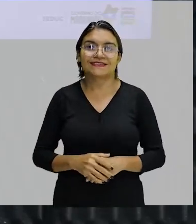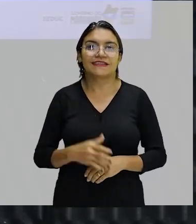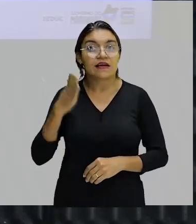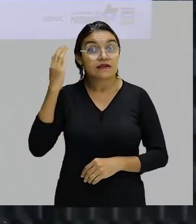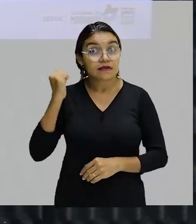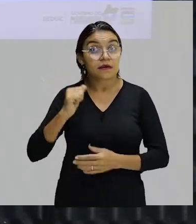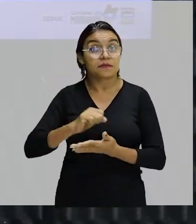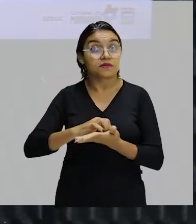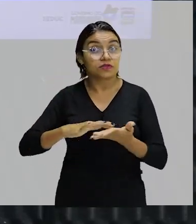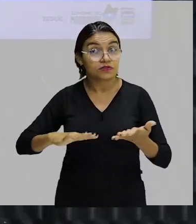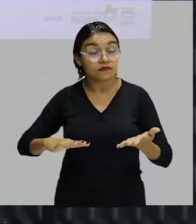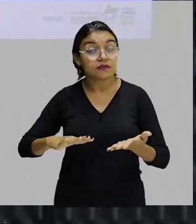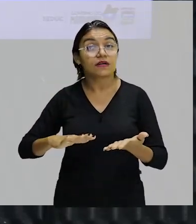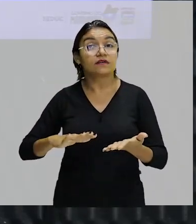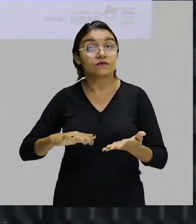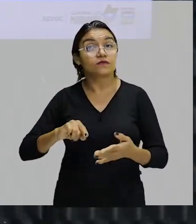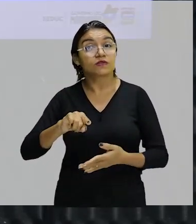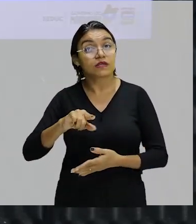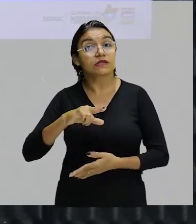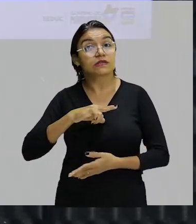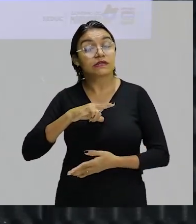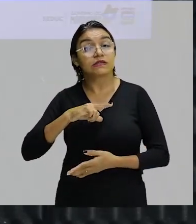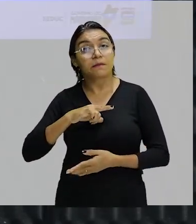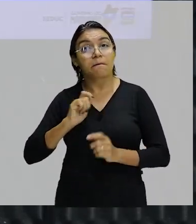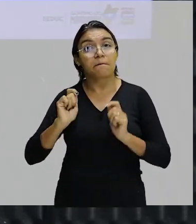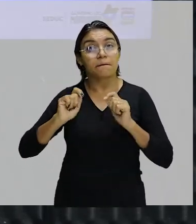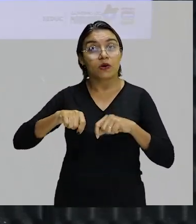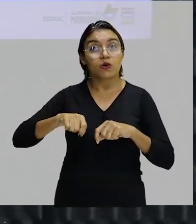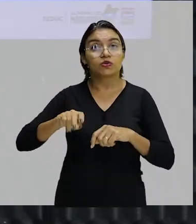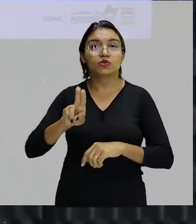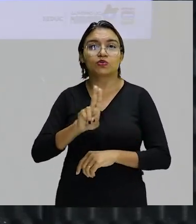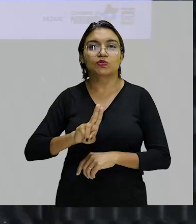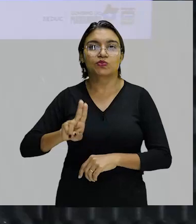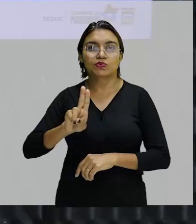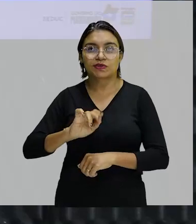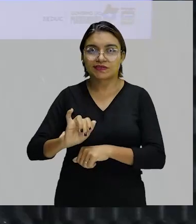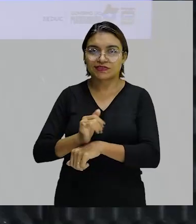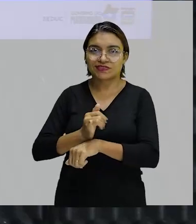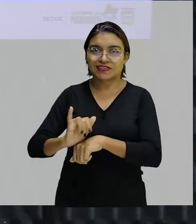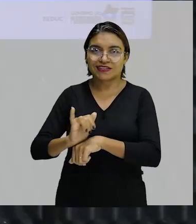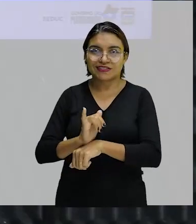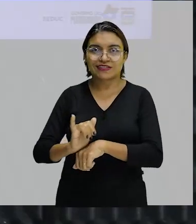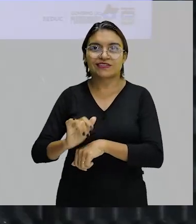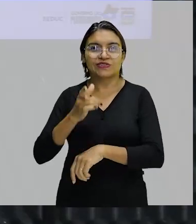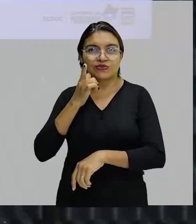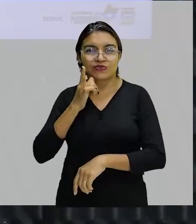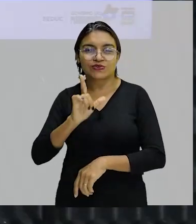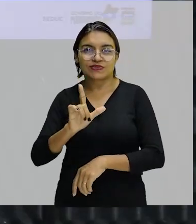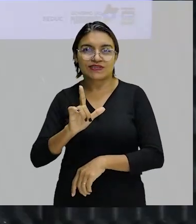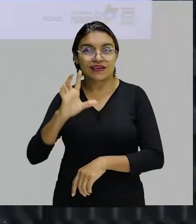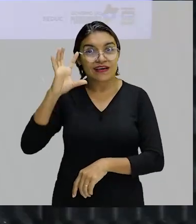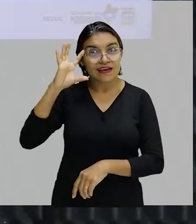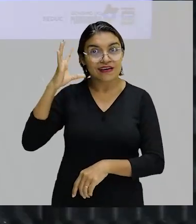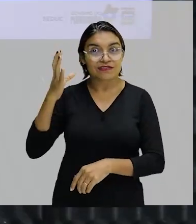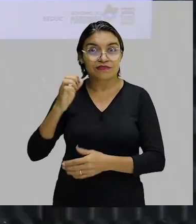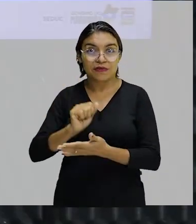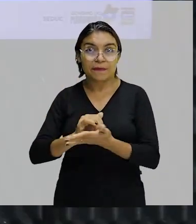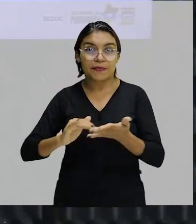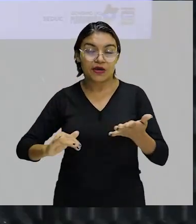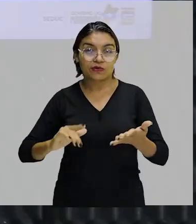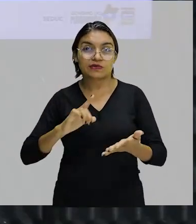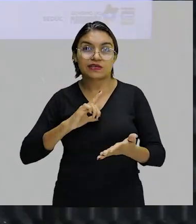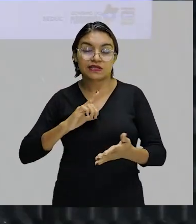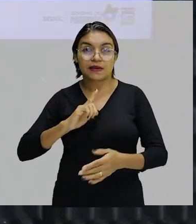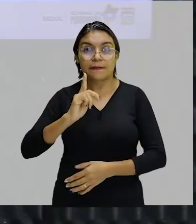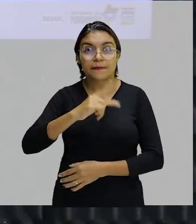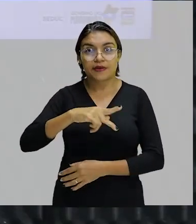exercícios que você encontre por aí, você possa fazer uso dessas estratégias para conseguir resolver as questões que envolvem